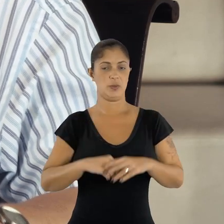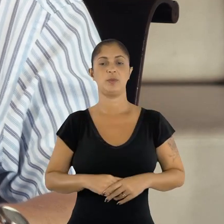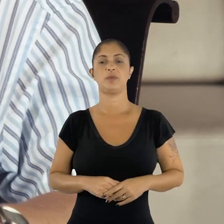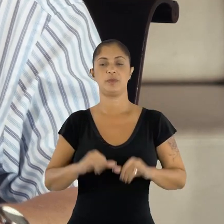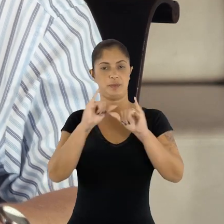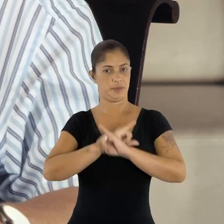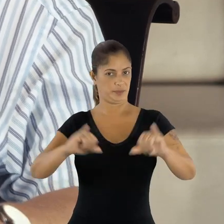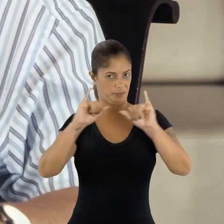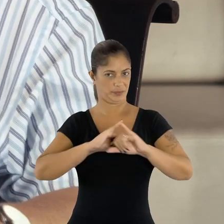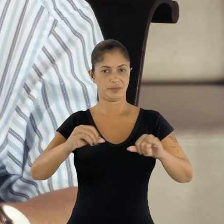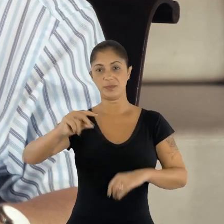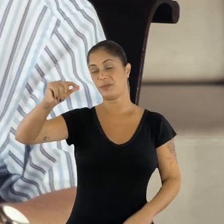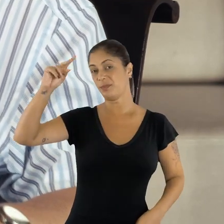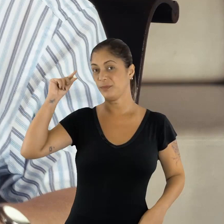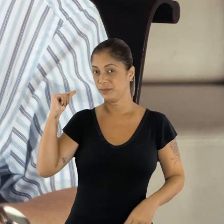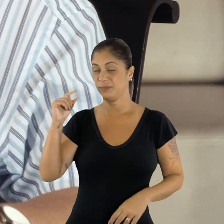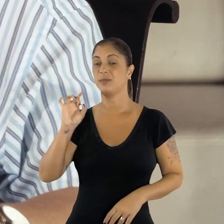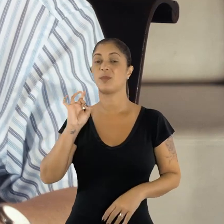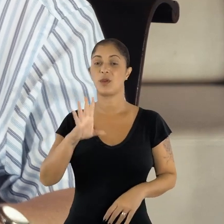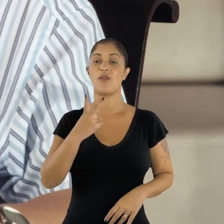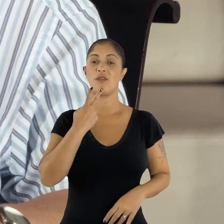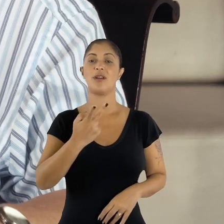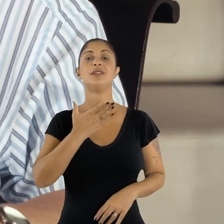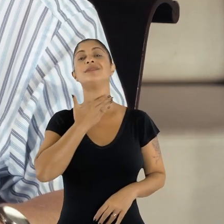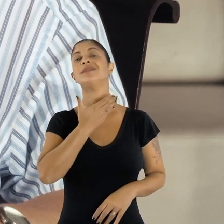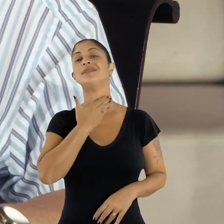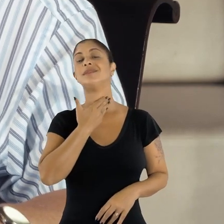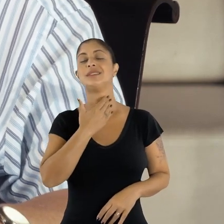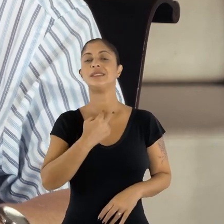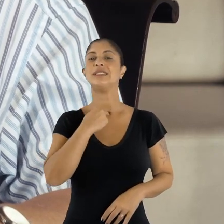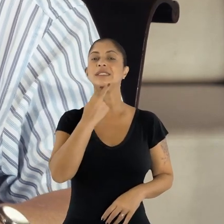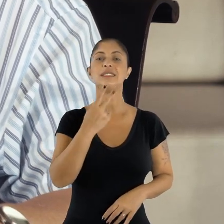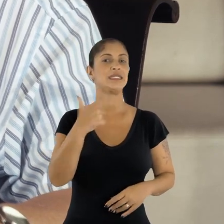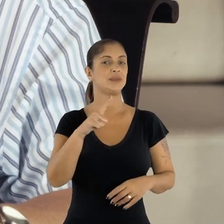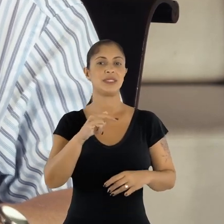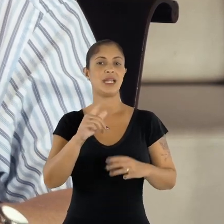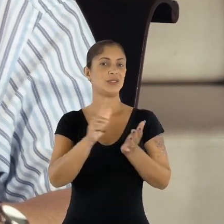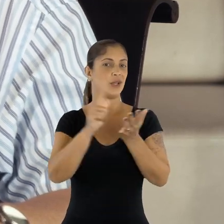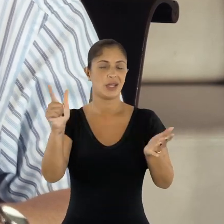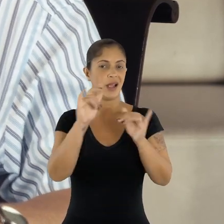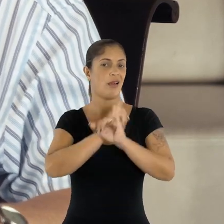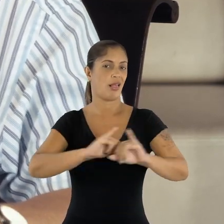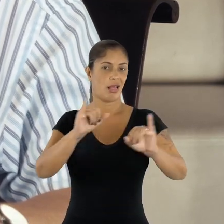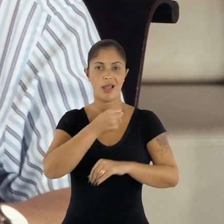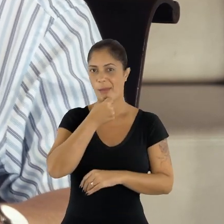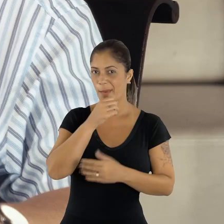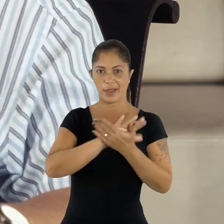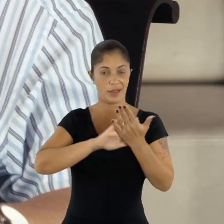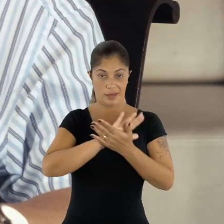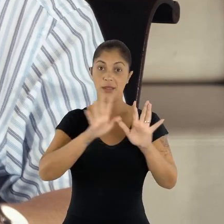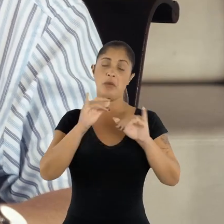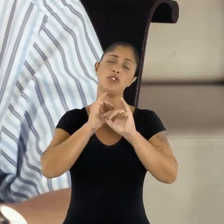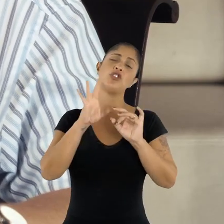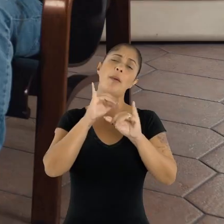Ordem Dominicana, né? Que pregar. Antigamente, só o gogó que funcionava, não tinha imprensa, não tinha, então os frades